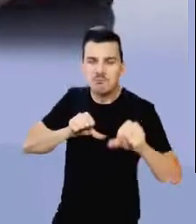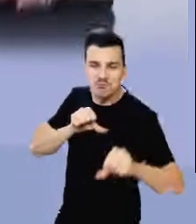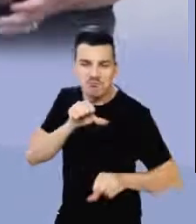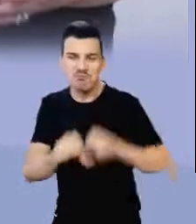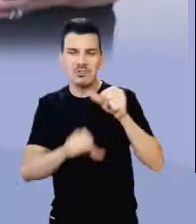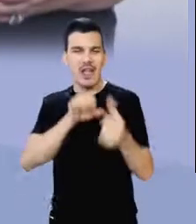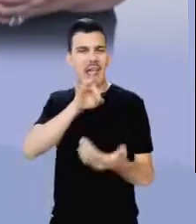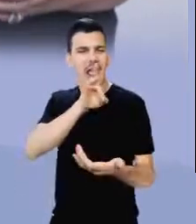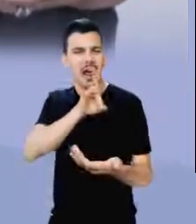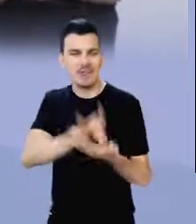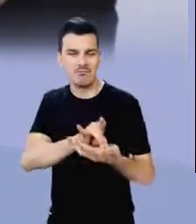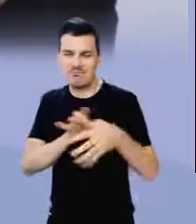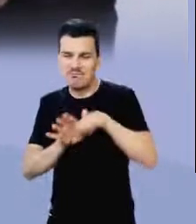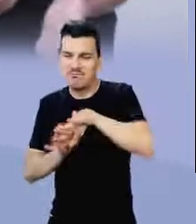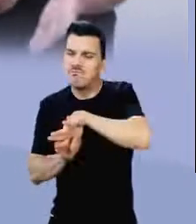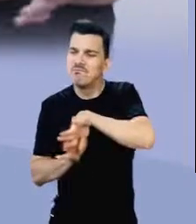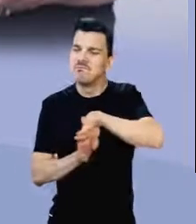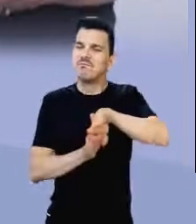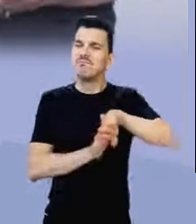daquela condição,